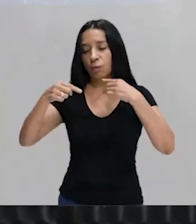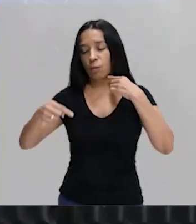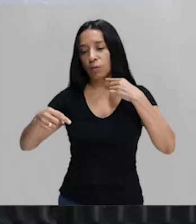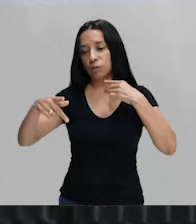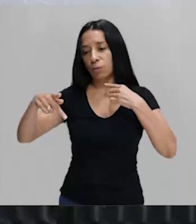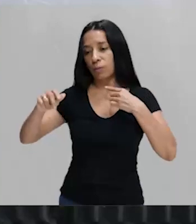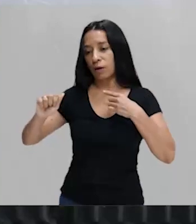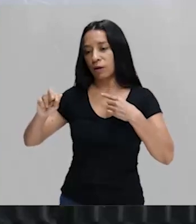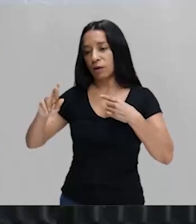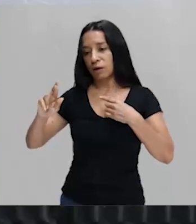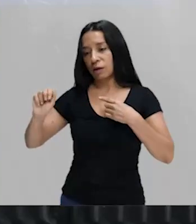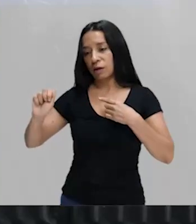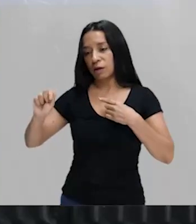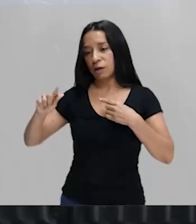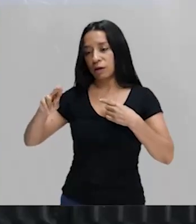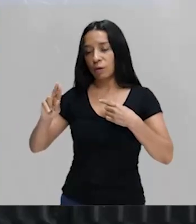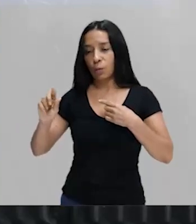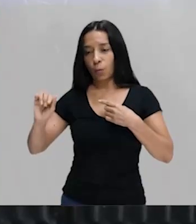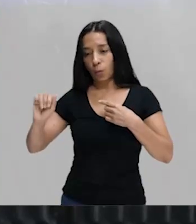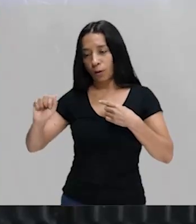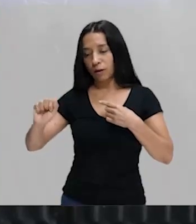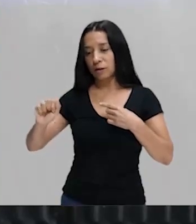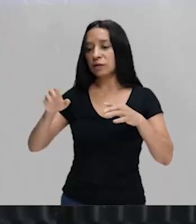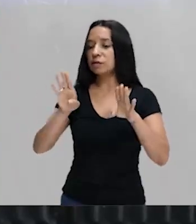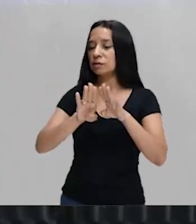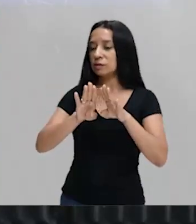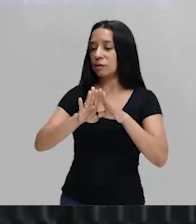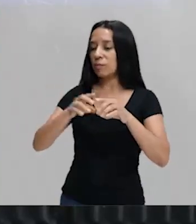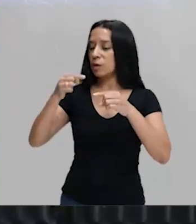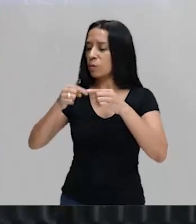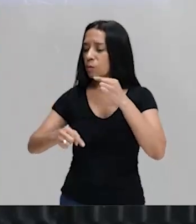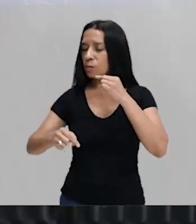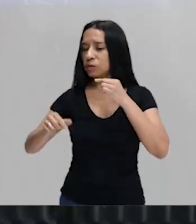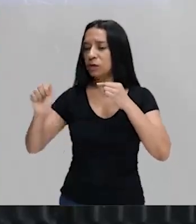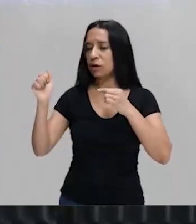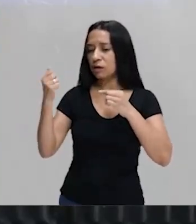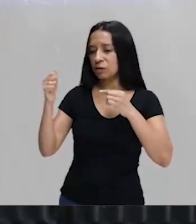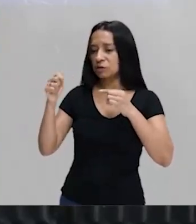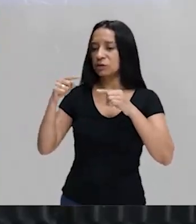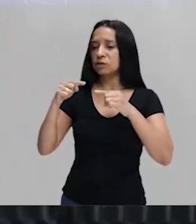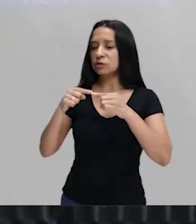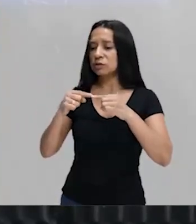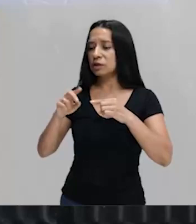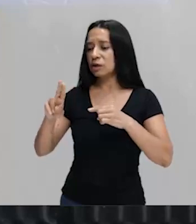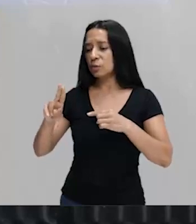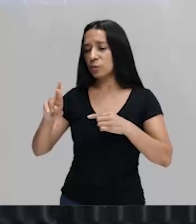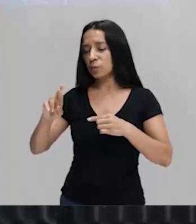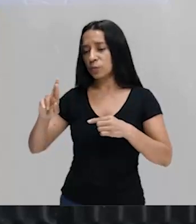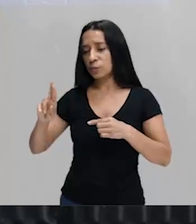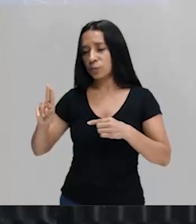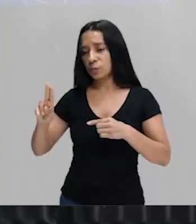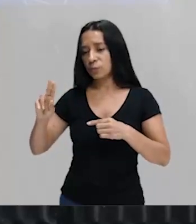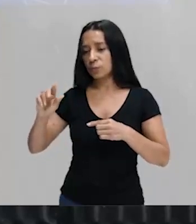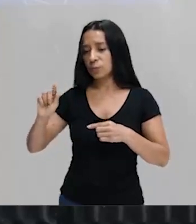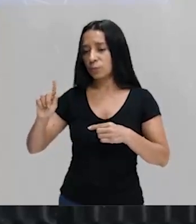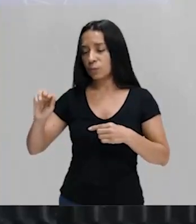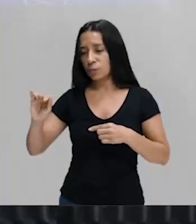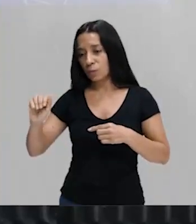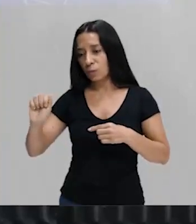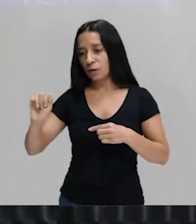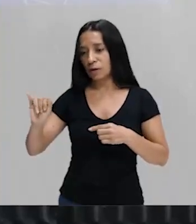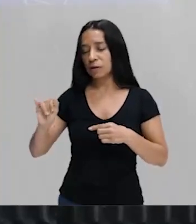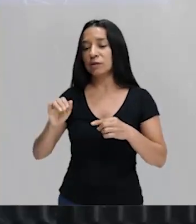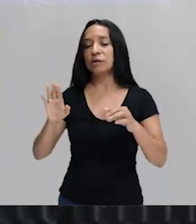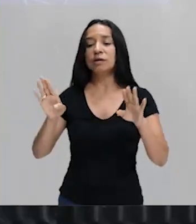Argentina e o Uruguai, que formaram a Tríplice Aliança, foram financiados pela Inglaterra, contra o Paraguai, e até mesmo na